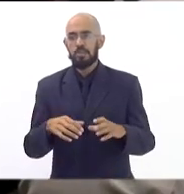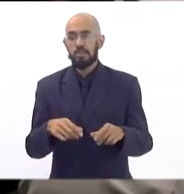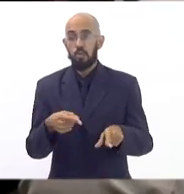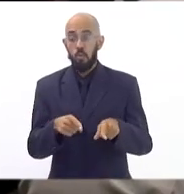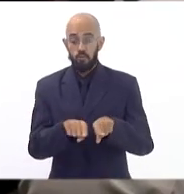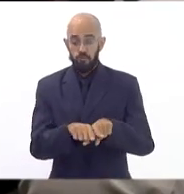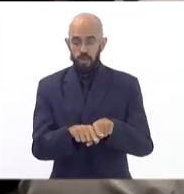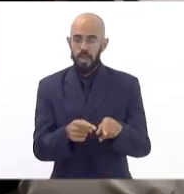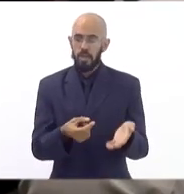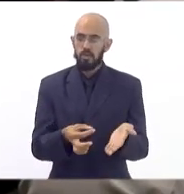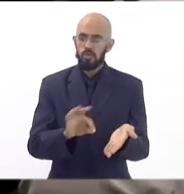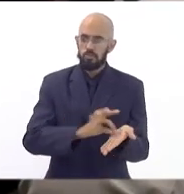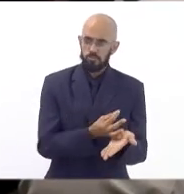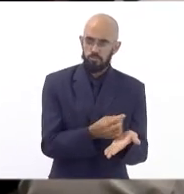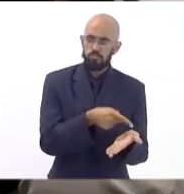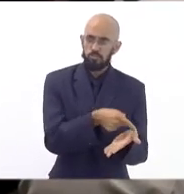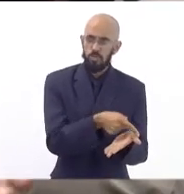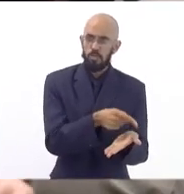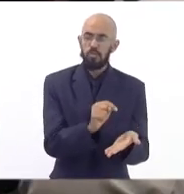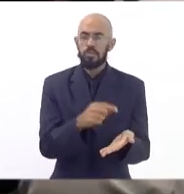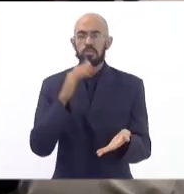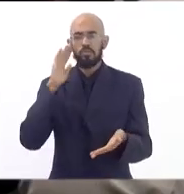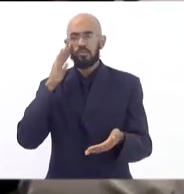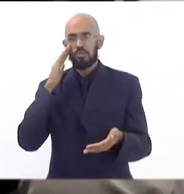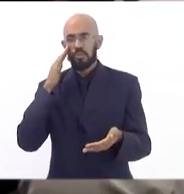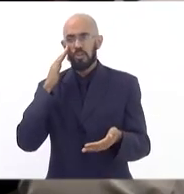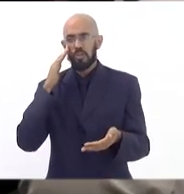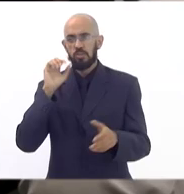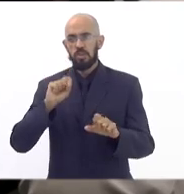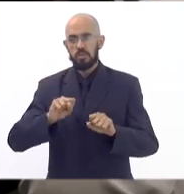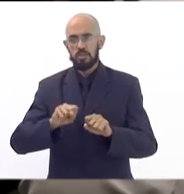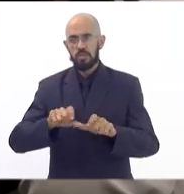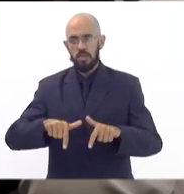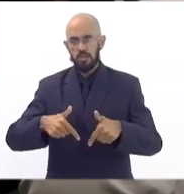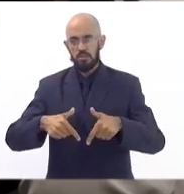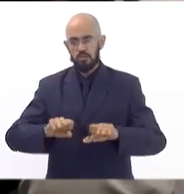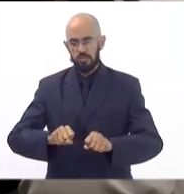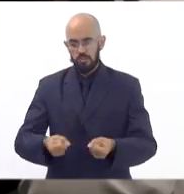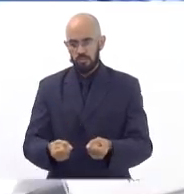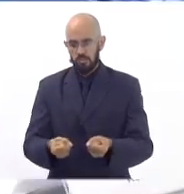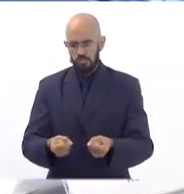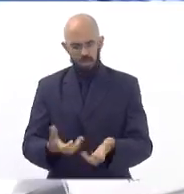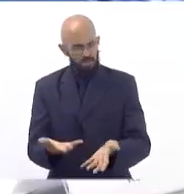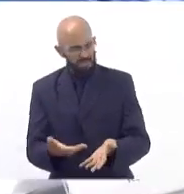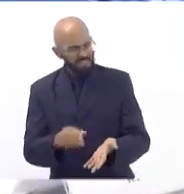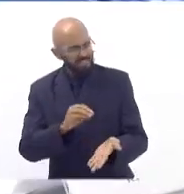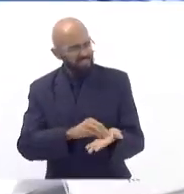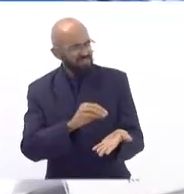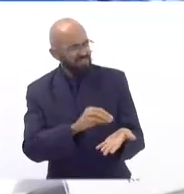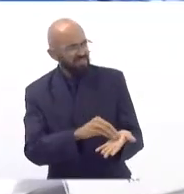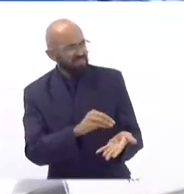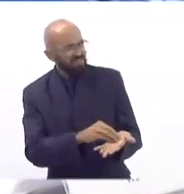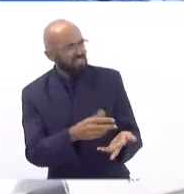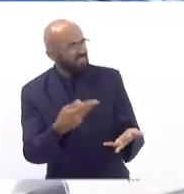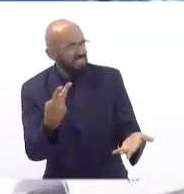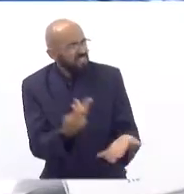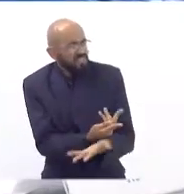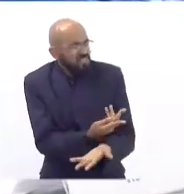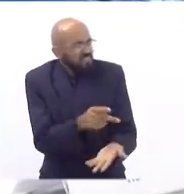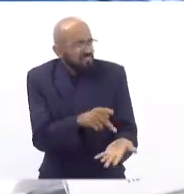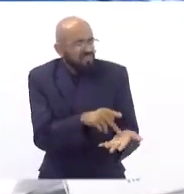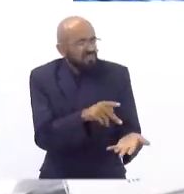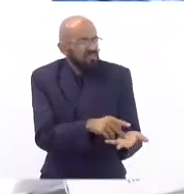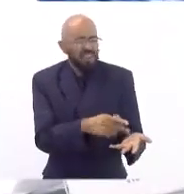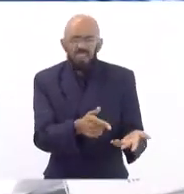convênio a gente entende que as ações de Segurança Pública estão sendo tomadas que existe de fato no dia a dia da vida do